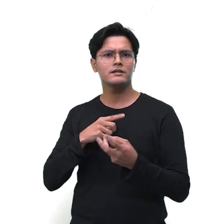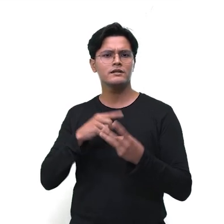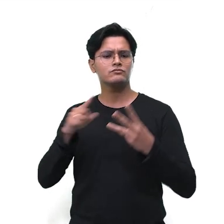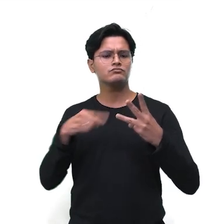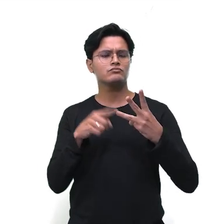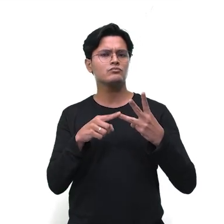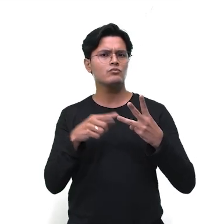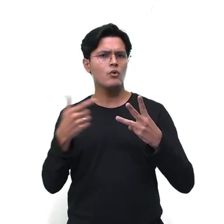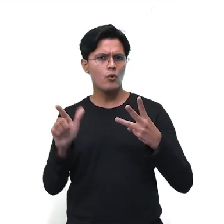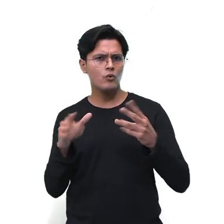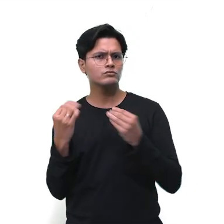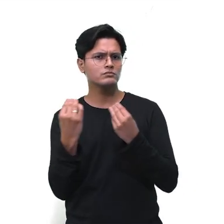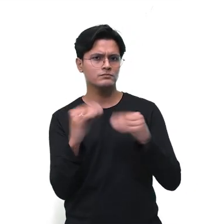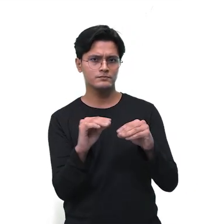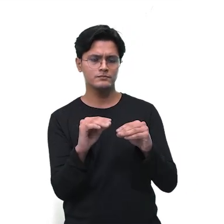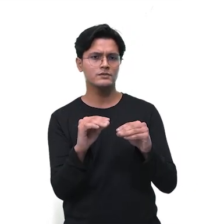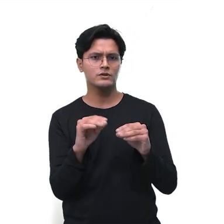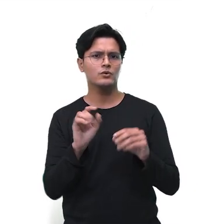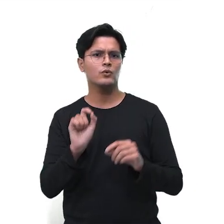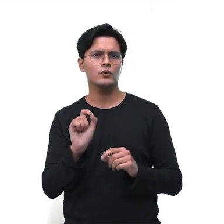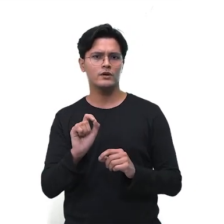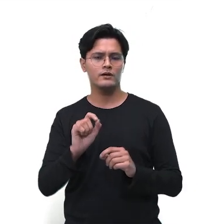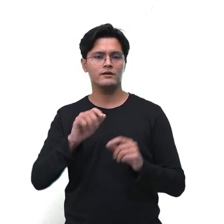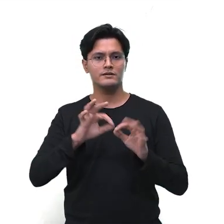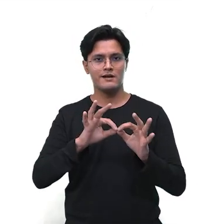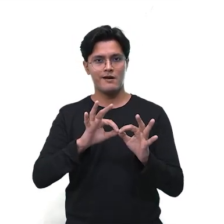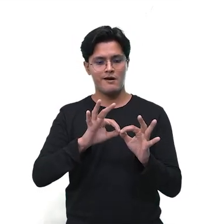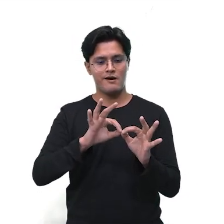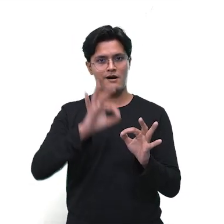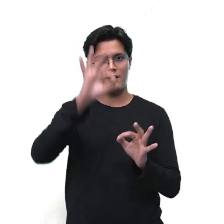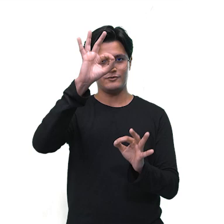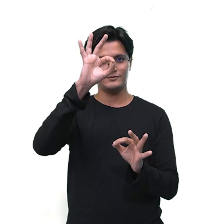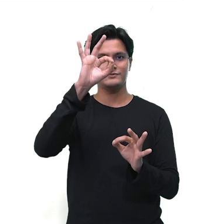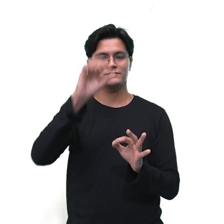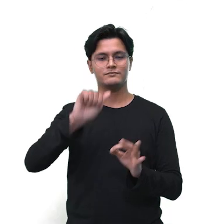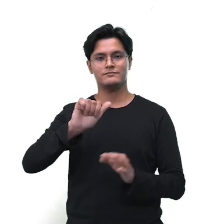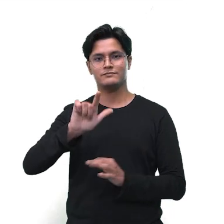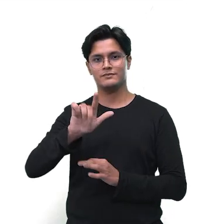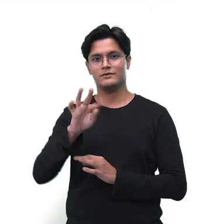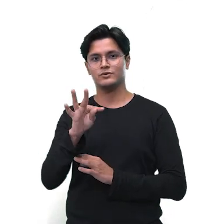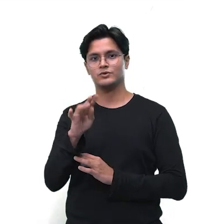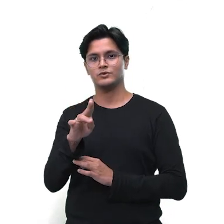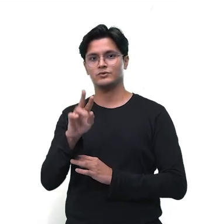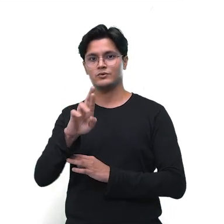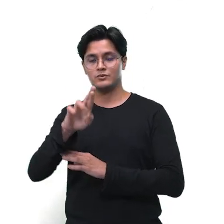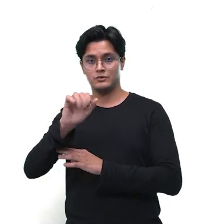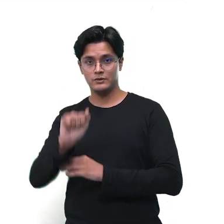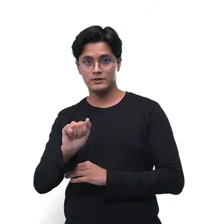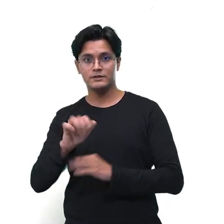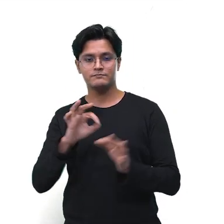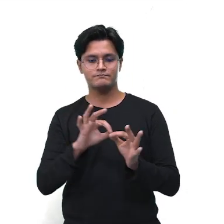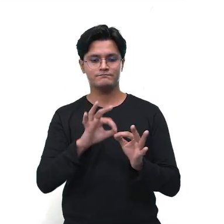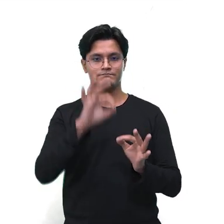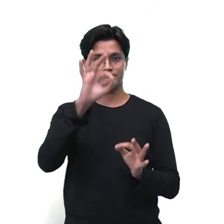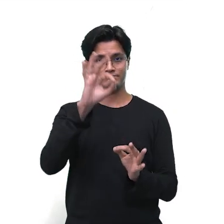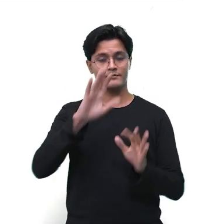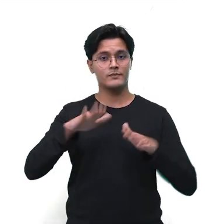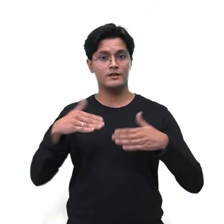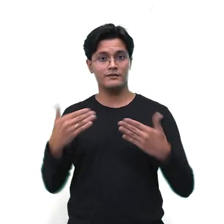A altura. Eu coloquei uma altura nesse cubo. Então, o que era um quadrado